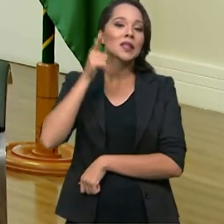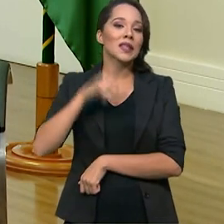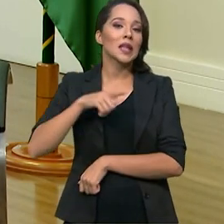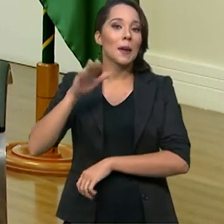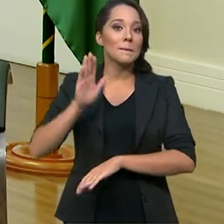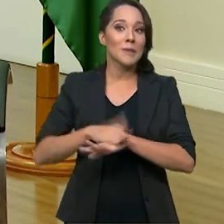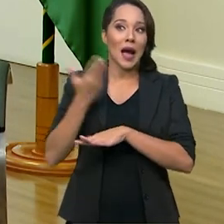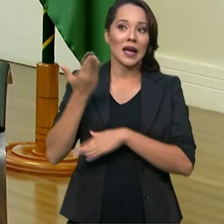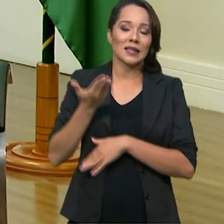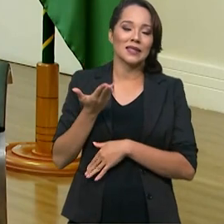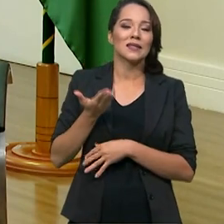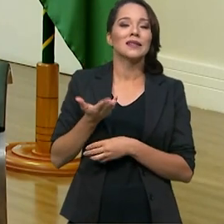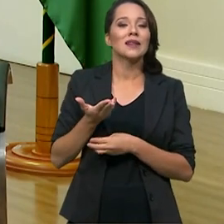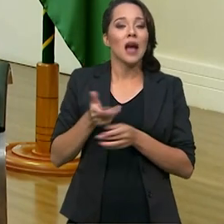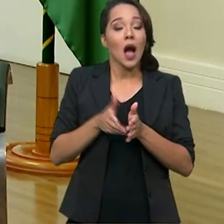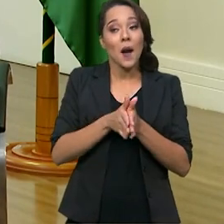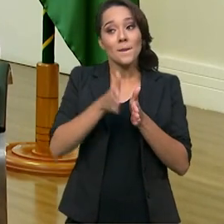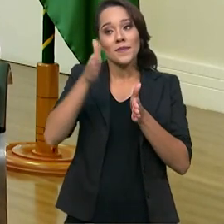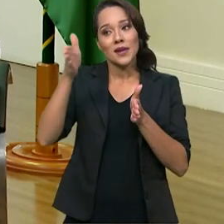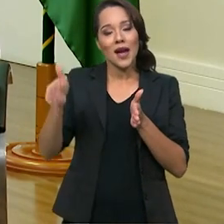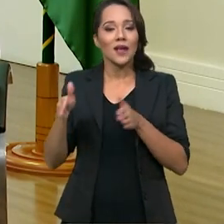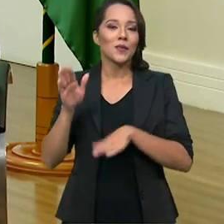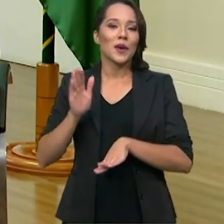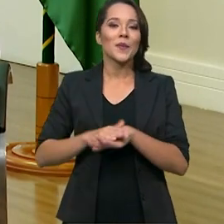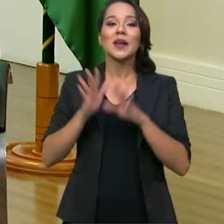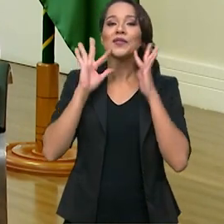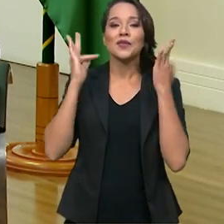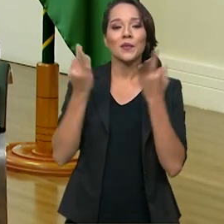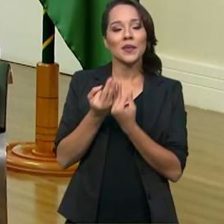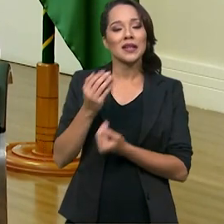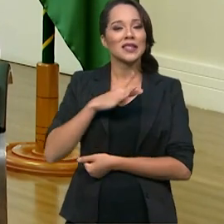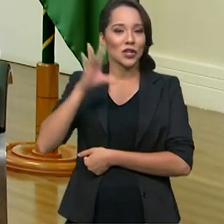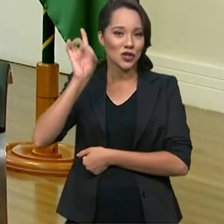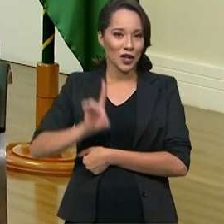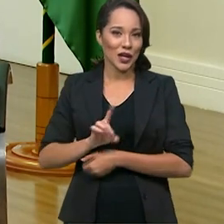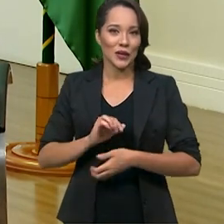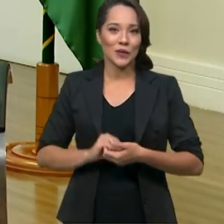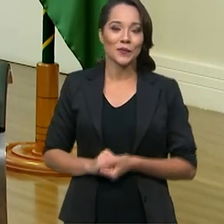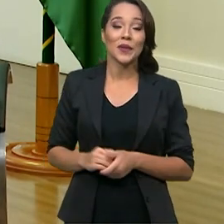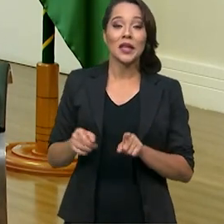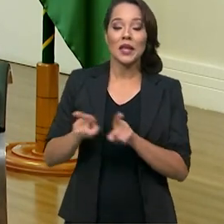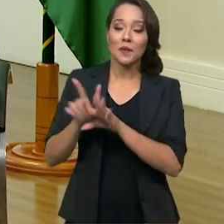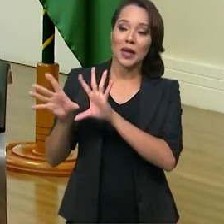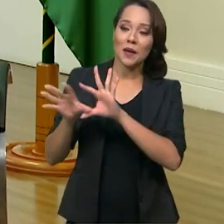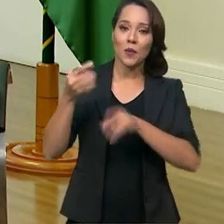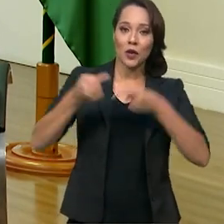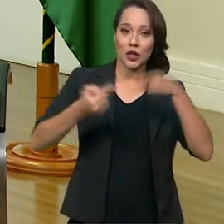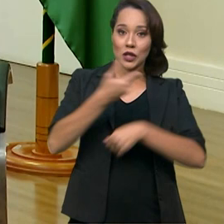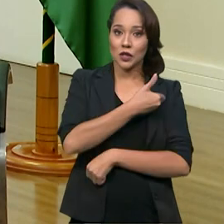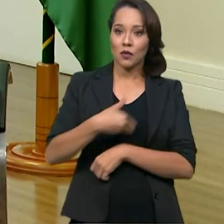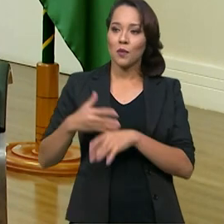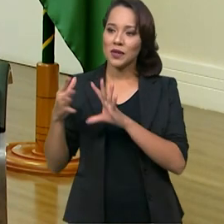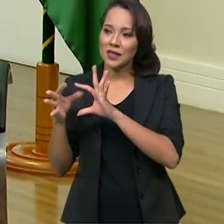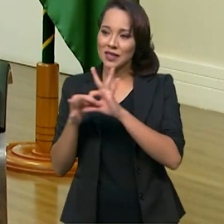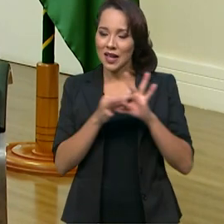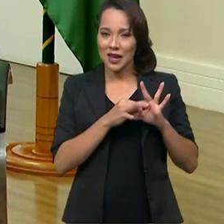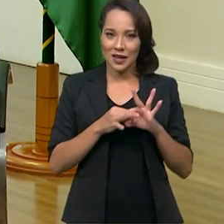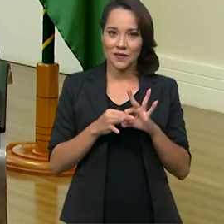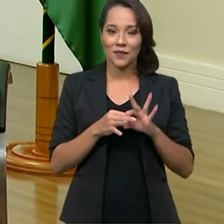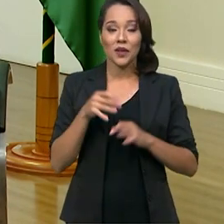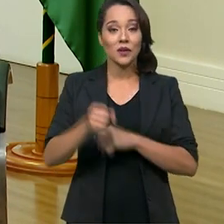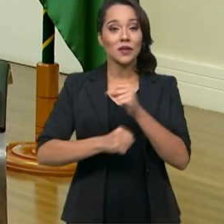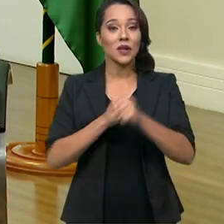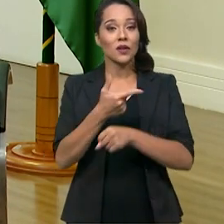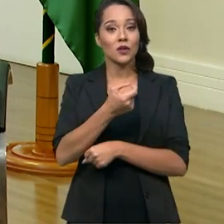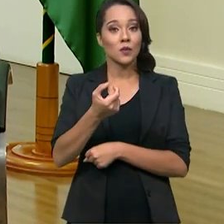mais, ampliado para uma maior quantidade de famílias beneficiárias e que interligue políticas públicas. Então, nesse ano 2002, nós queremos